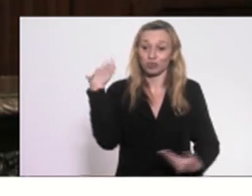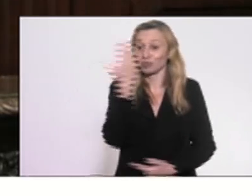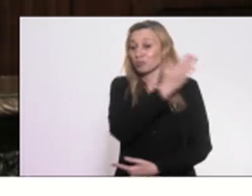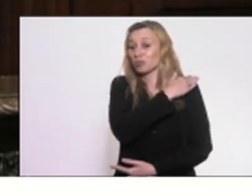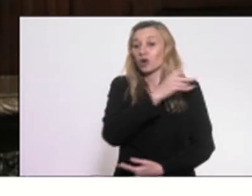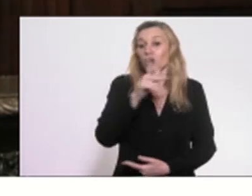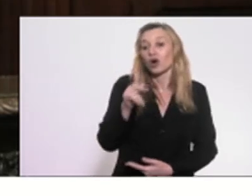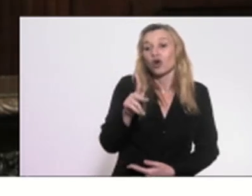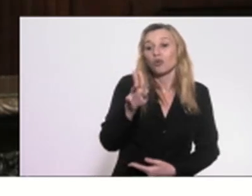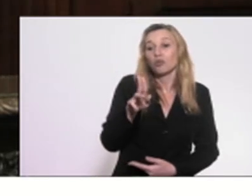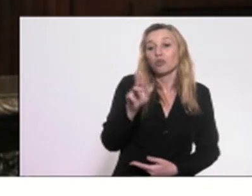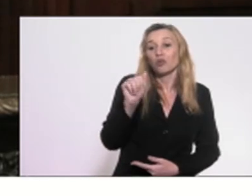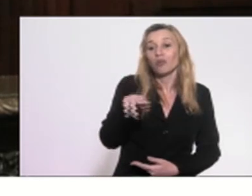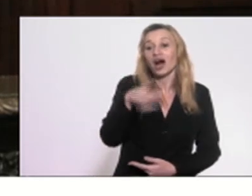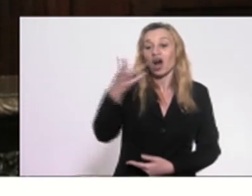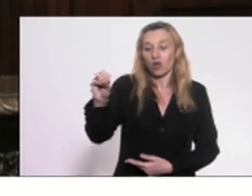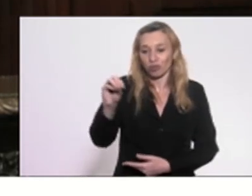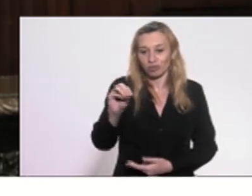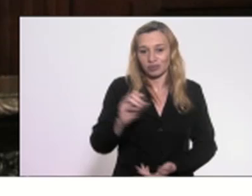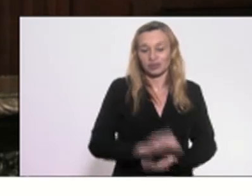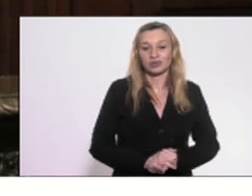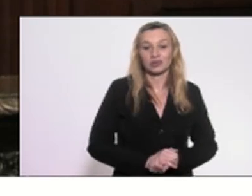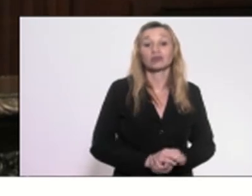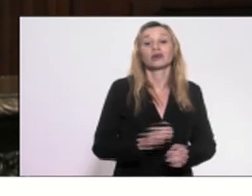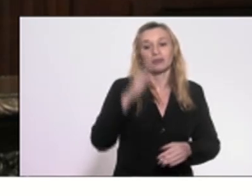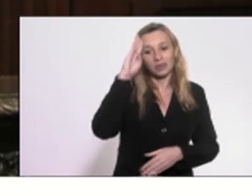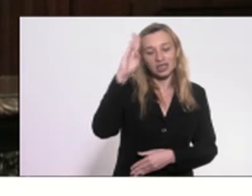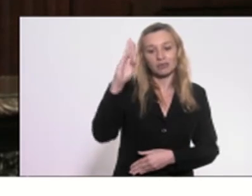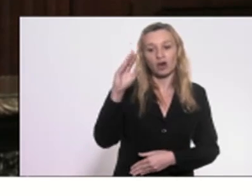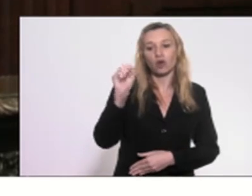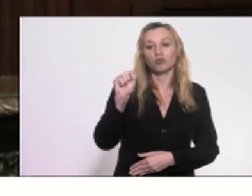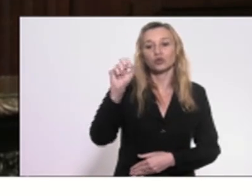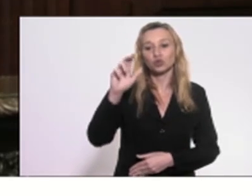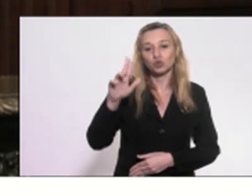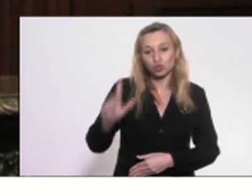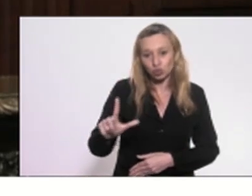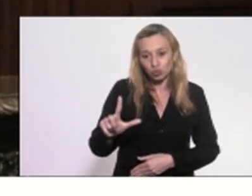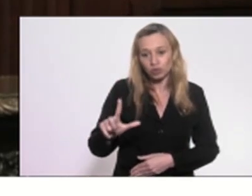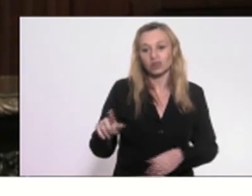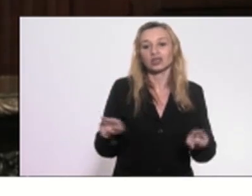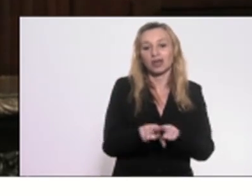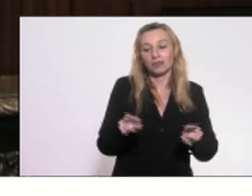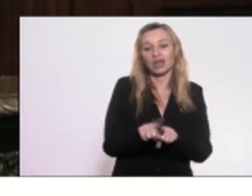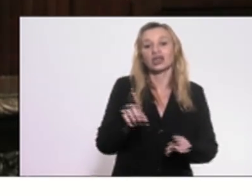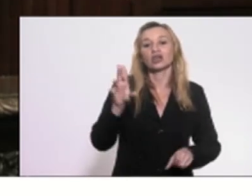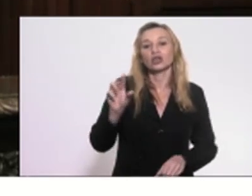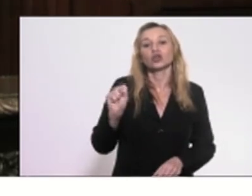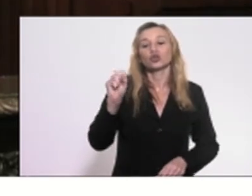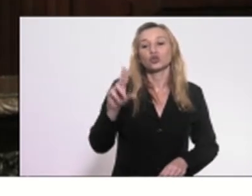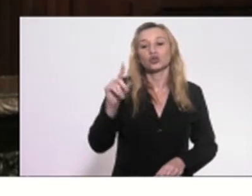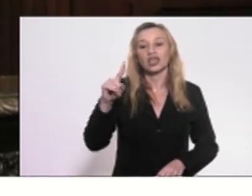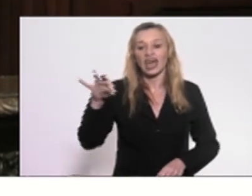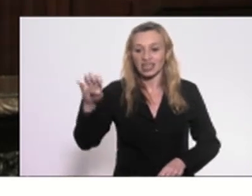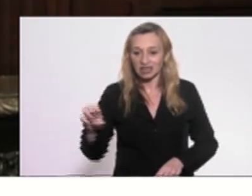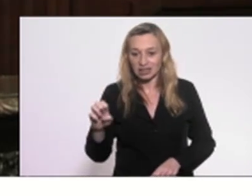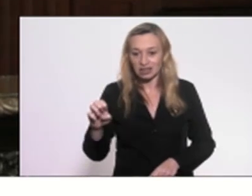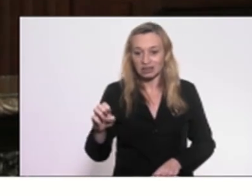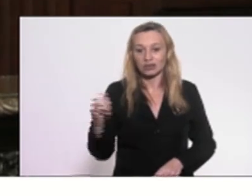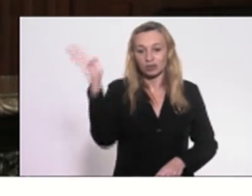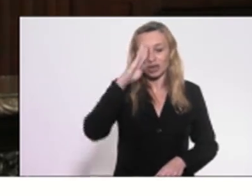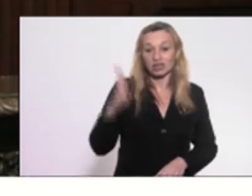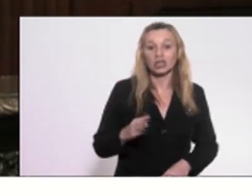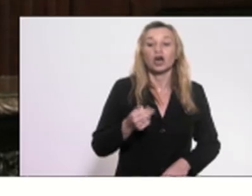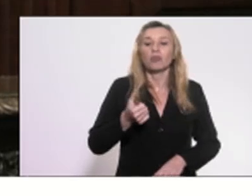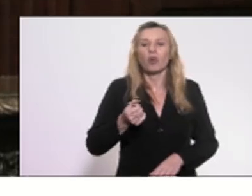principalmente para o sul-sudeste do Brasil. Pouca gente sabe que o